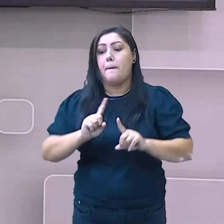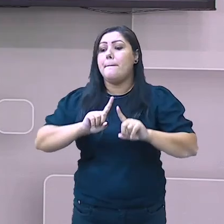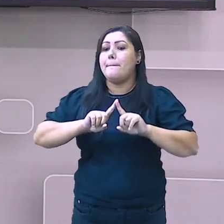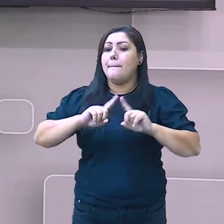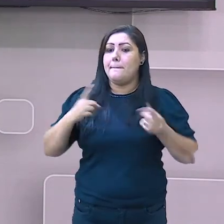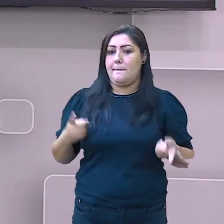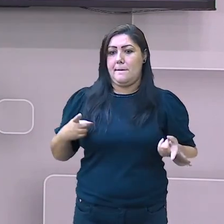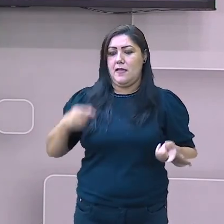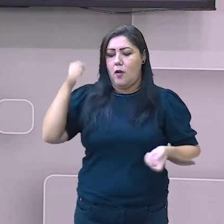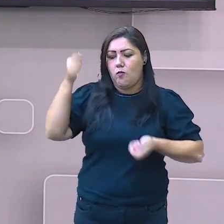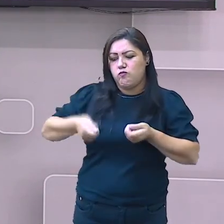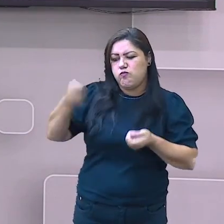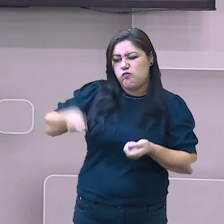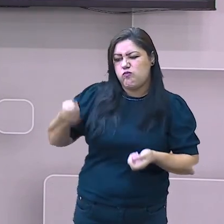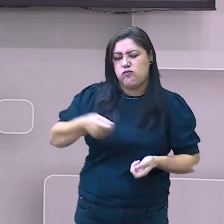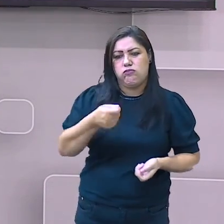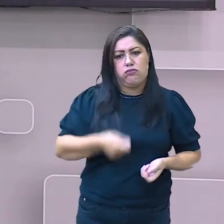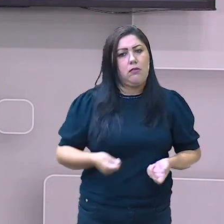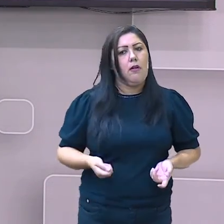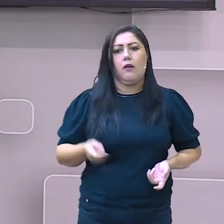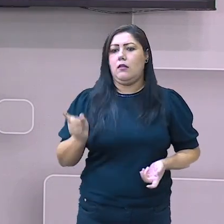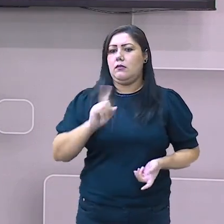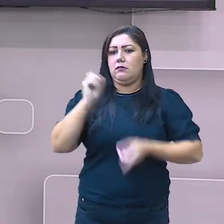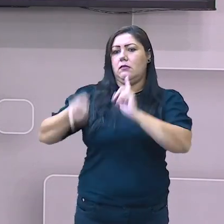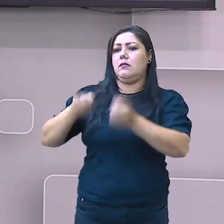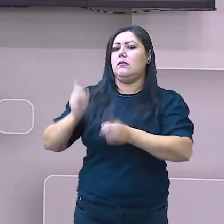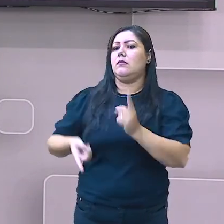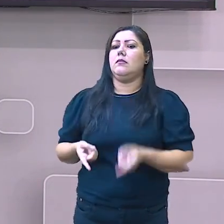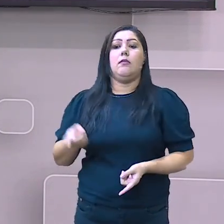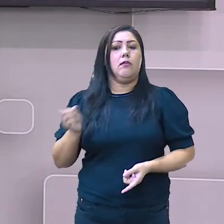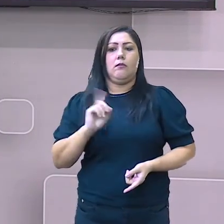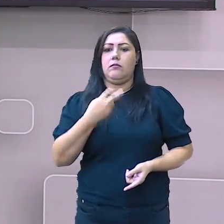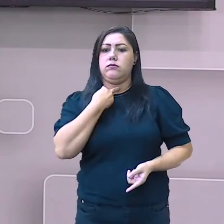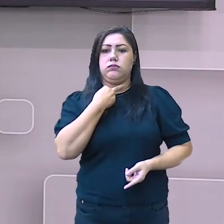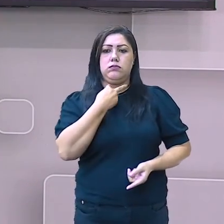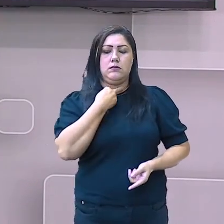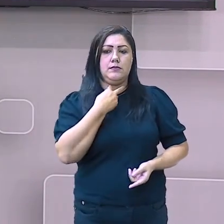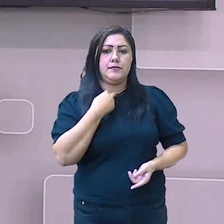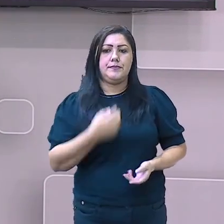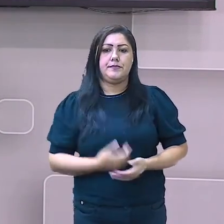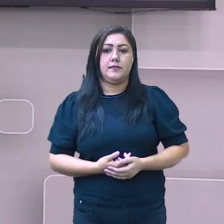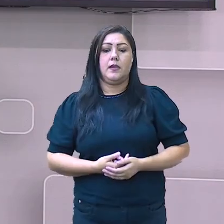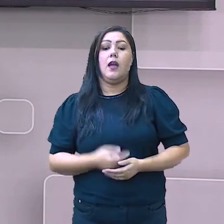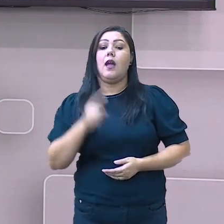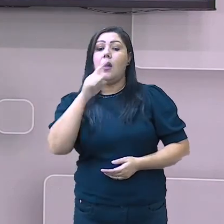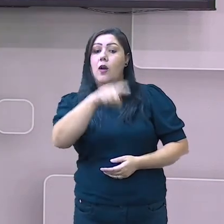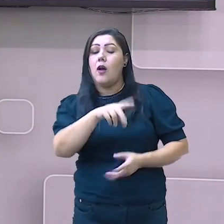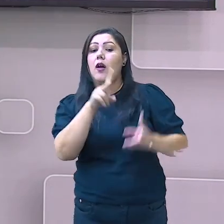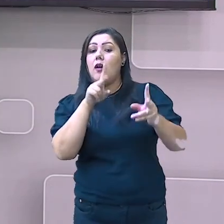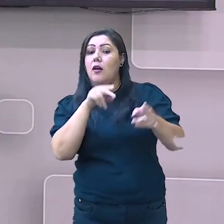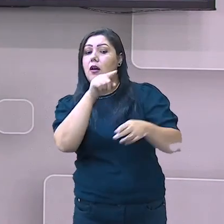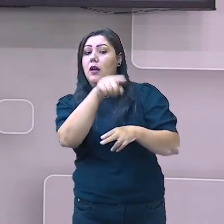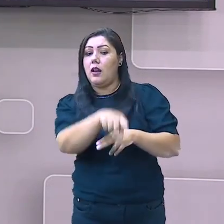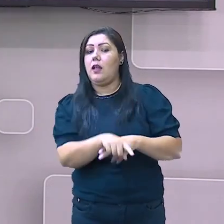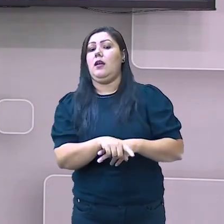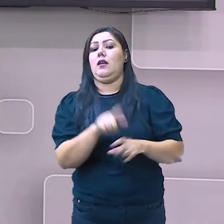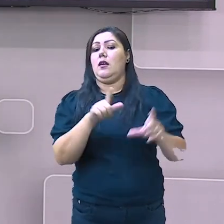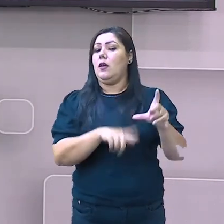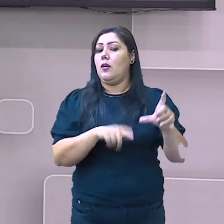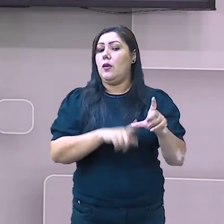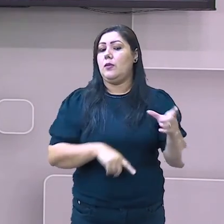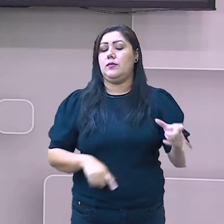doutrinário, como acontece nos países de políticas comunistas. E principalmente a